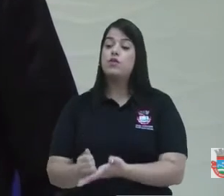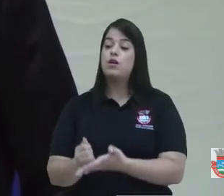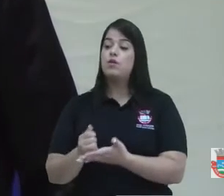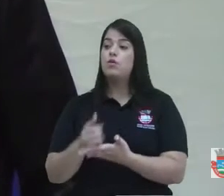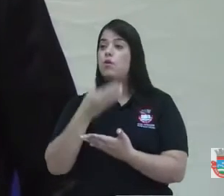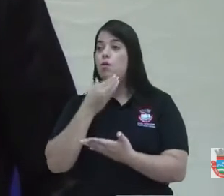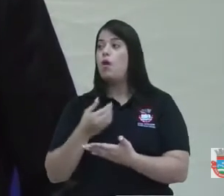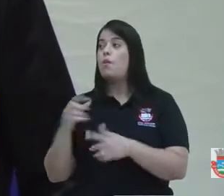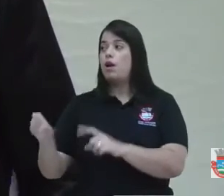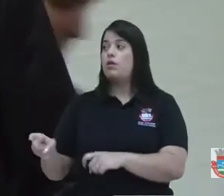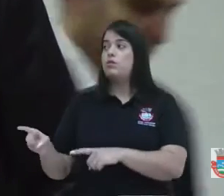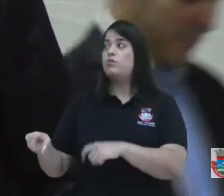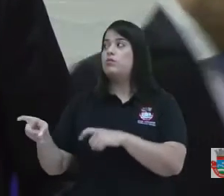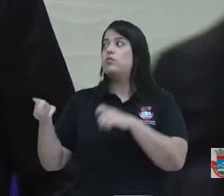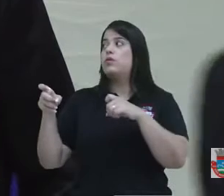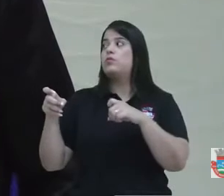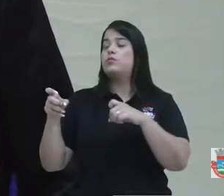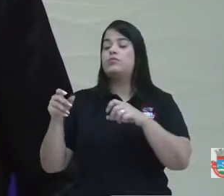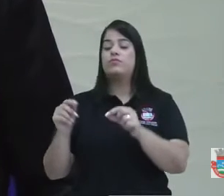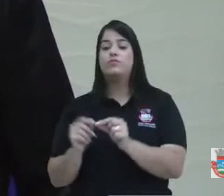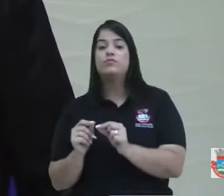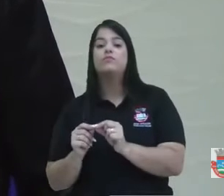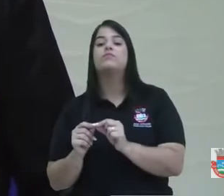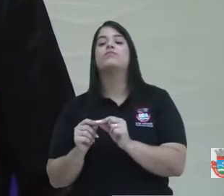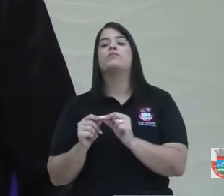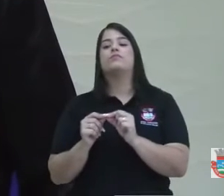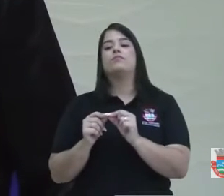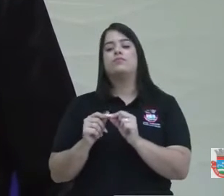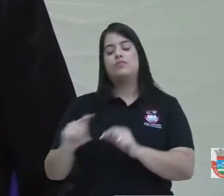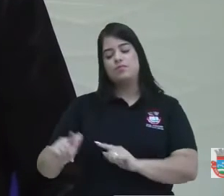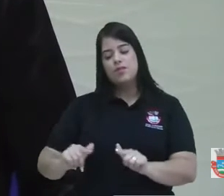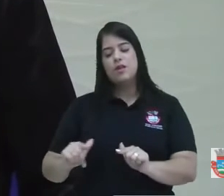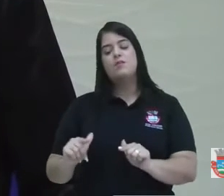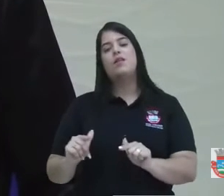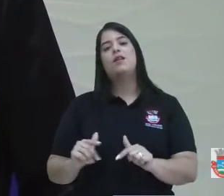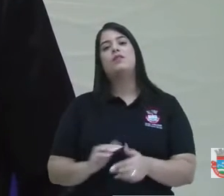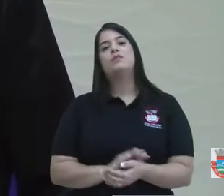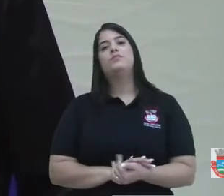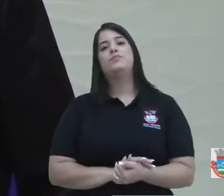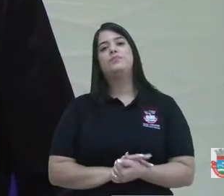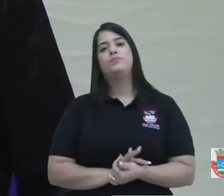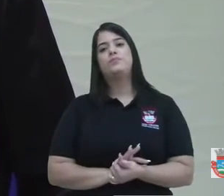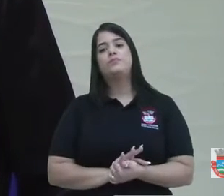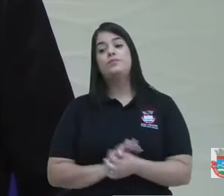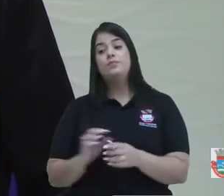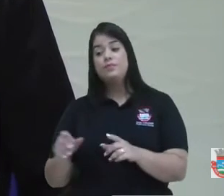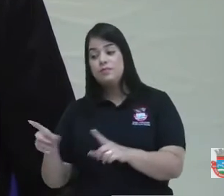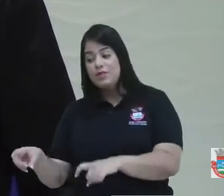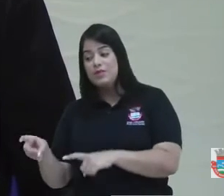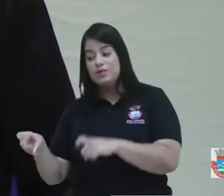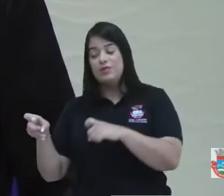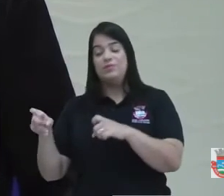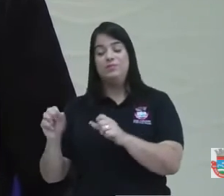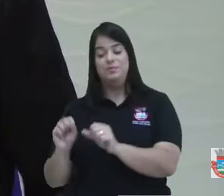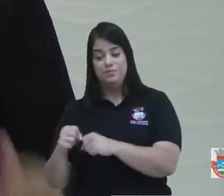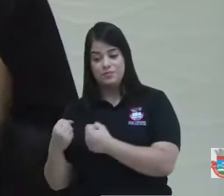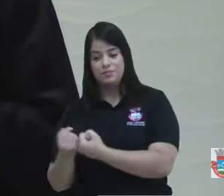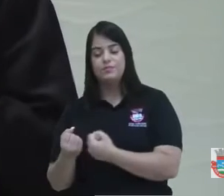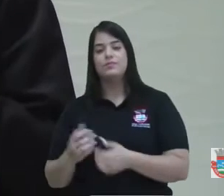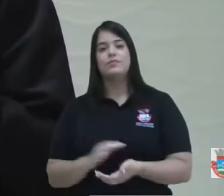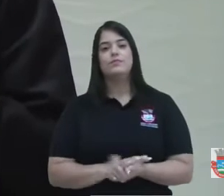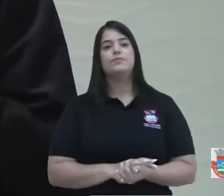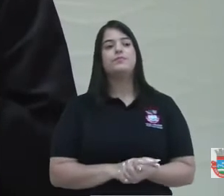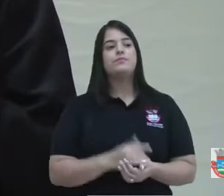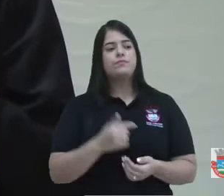a fazer seus afazeres, seus serviços, né, prestando serviço à comunidade e à associação. Então